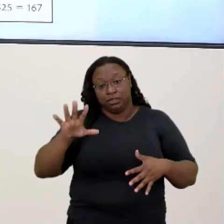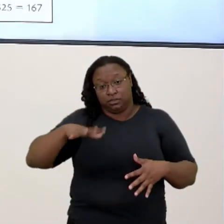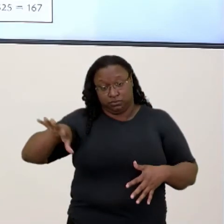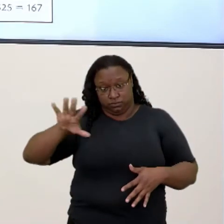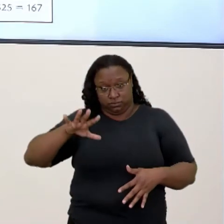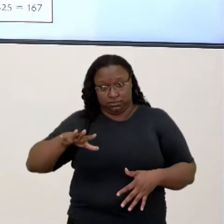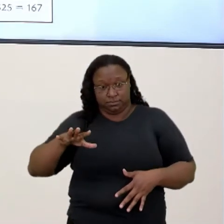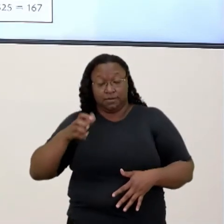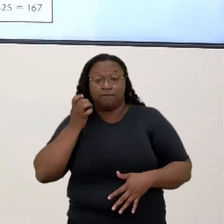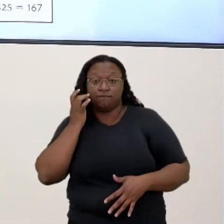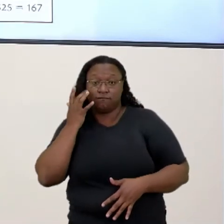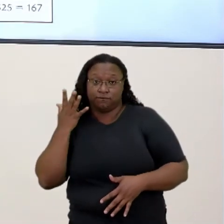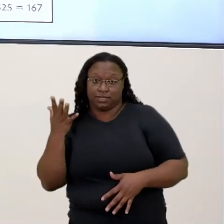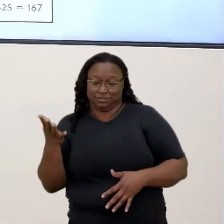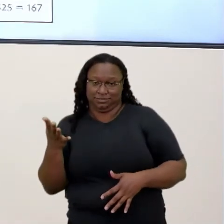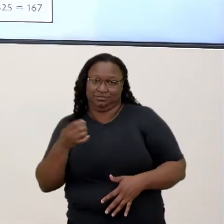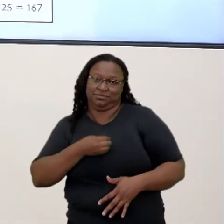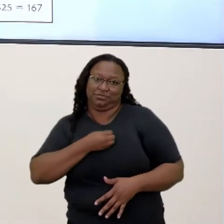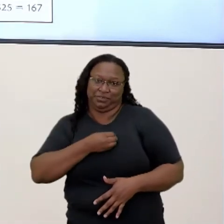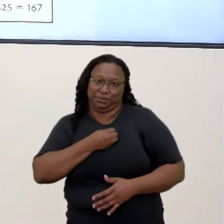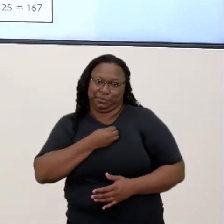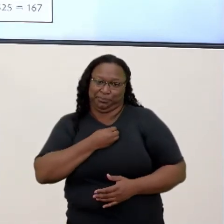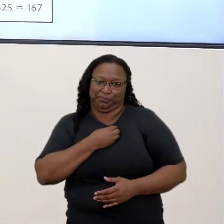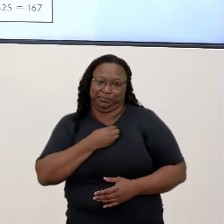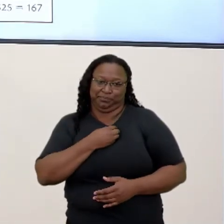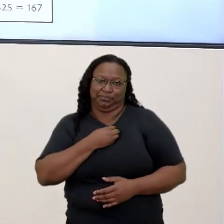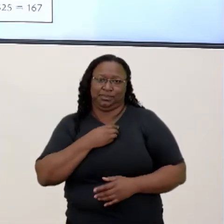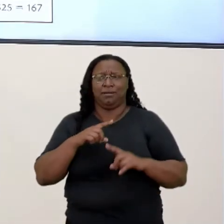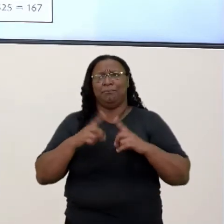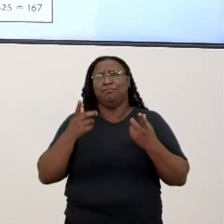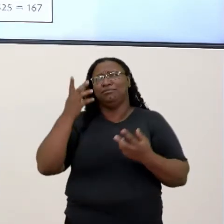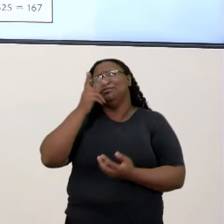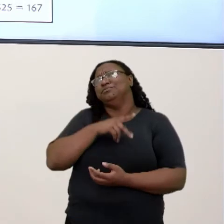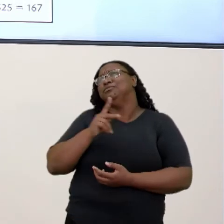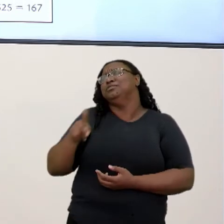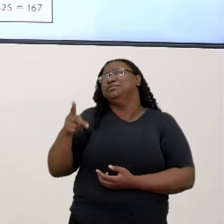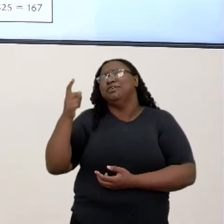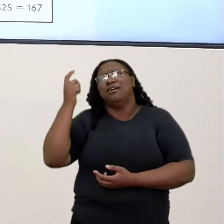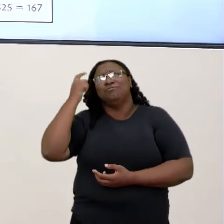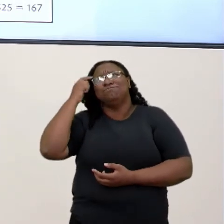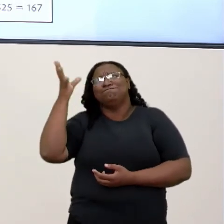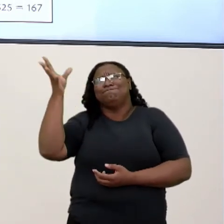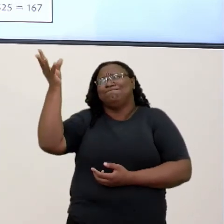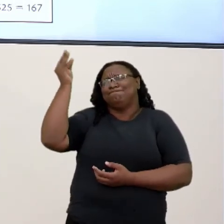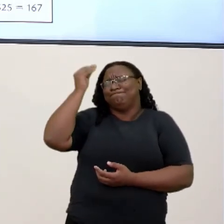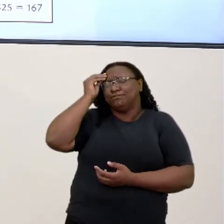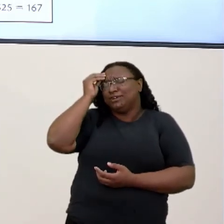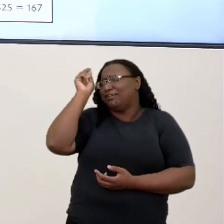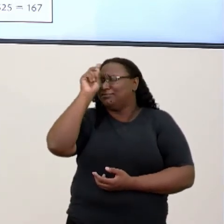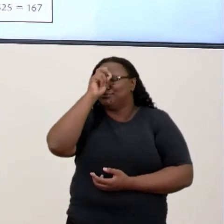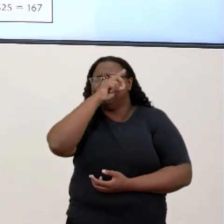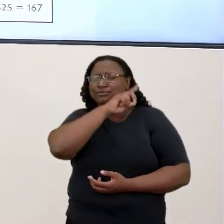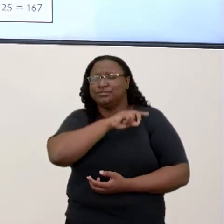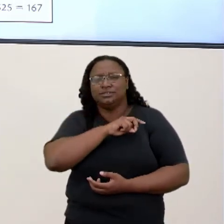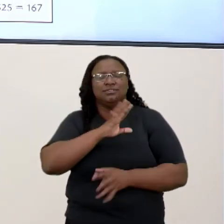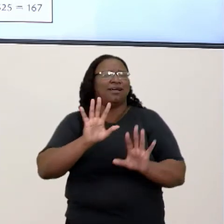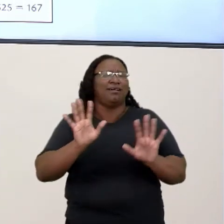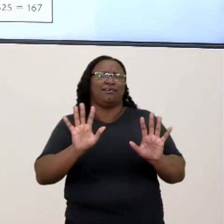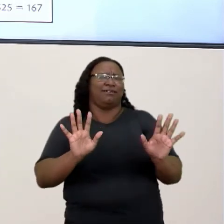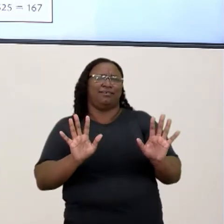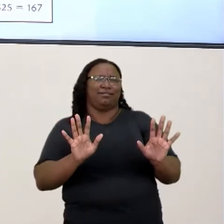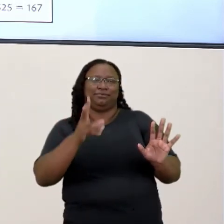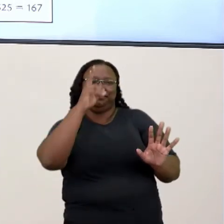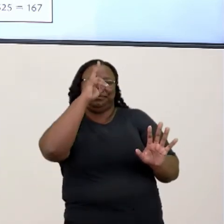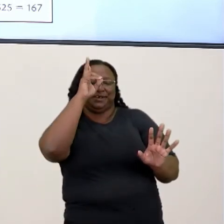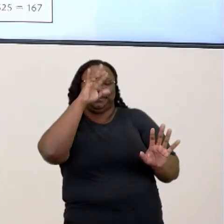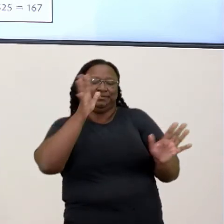facilitadores. Okay? Professor, mas é muito difícil guardar, que não sei o que. Eu falei, você não viu nada, né? A gente sempre causa um